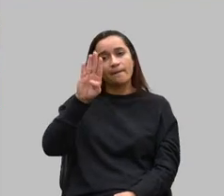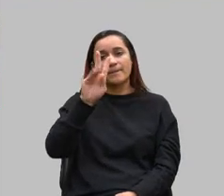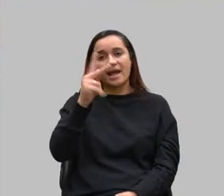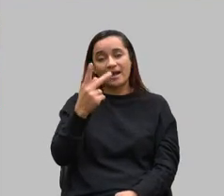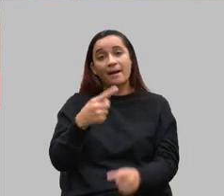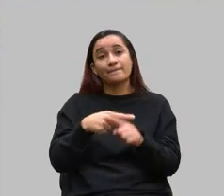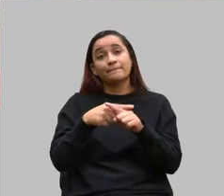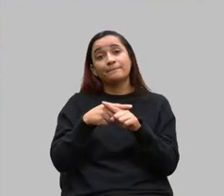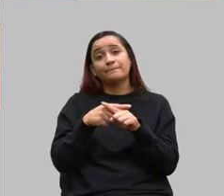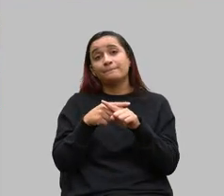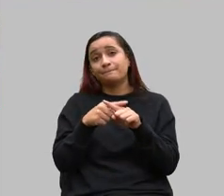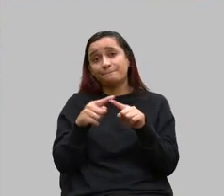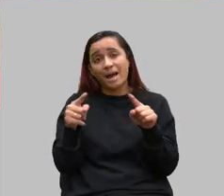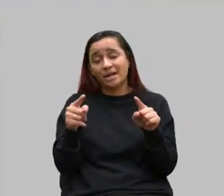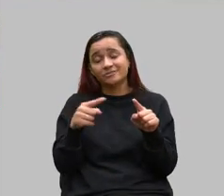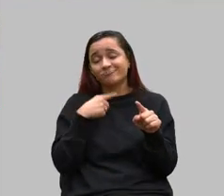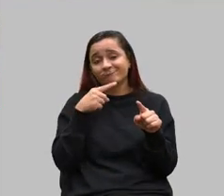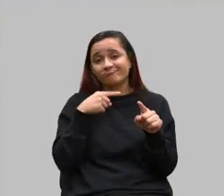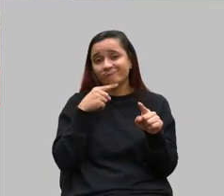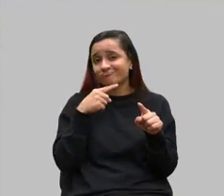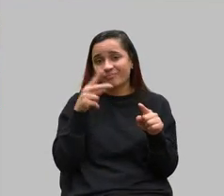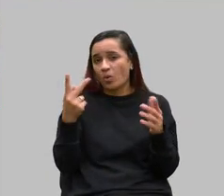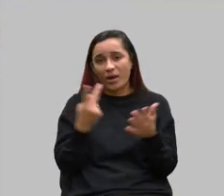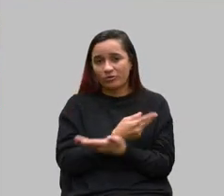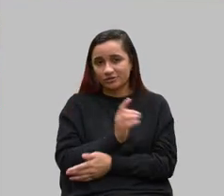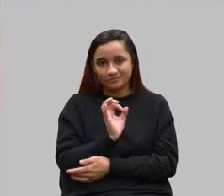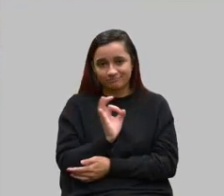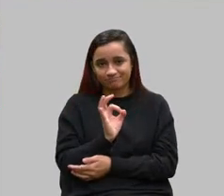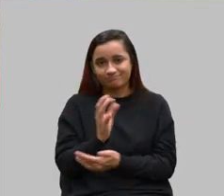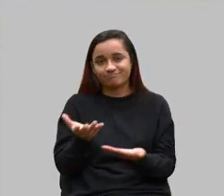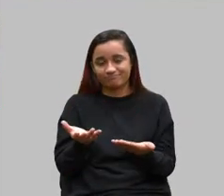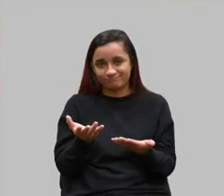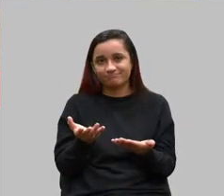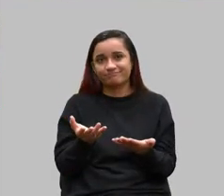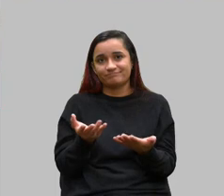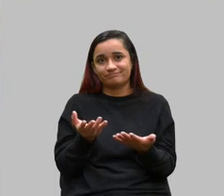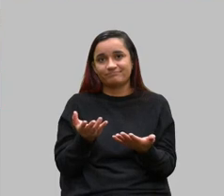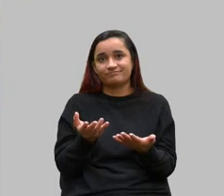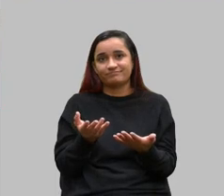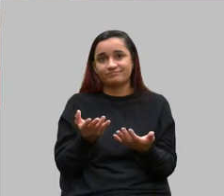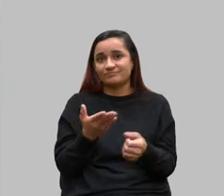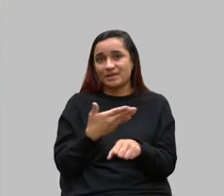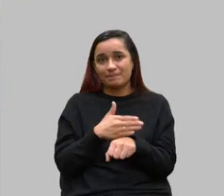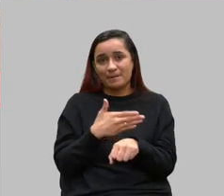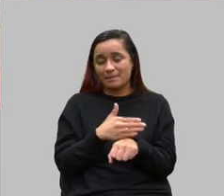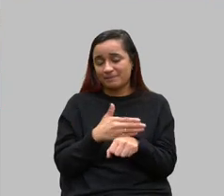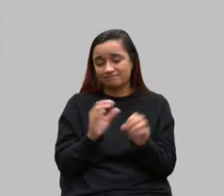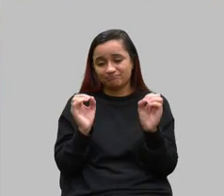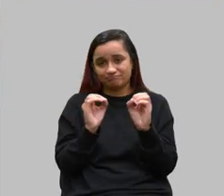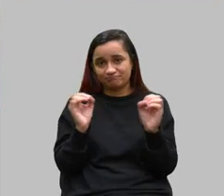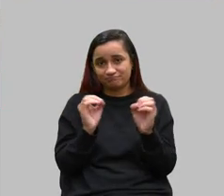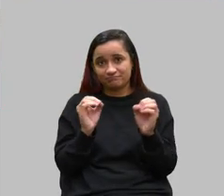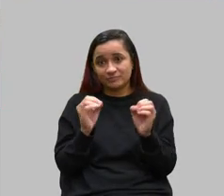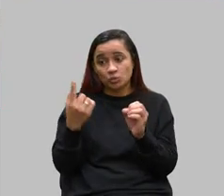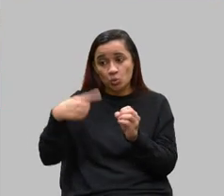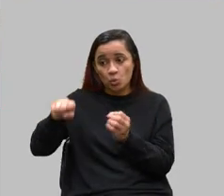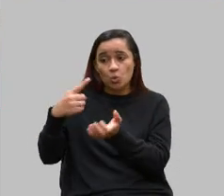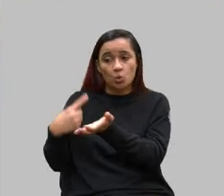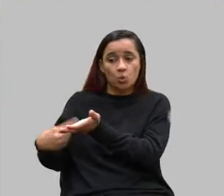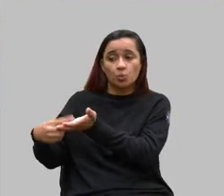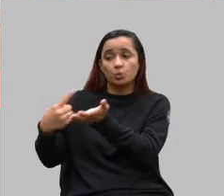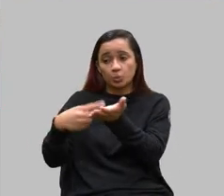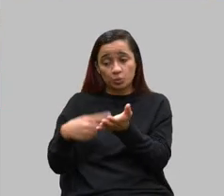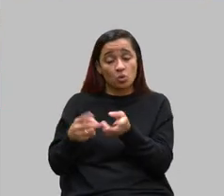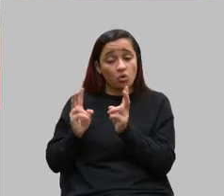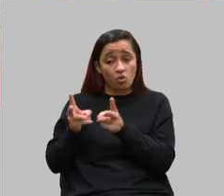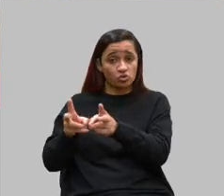acabou se não não não se concretizando né as trata as tratativas continuam mas